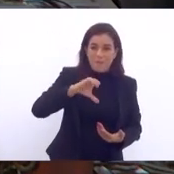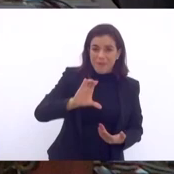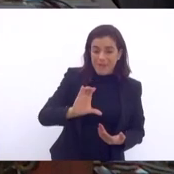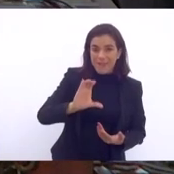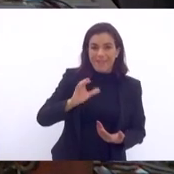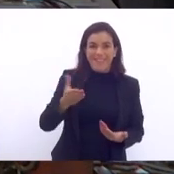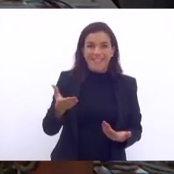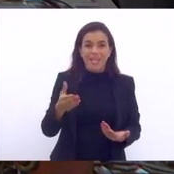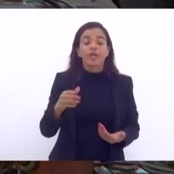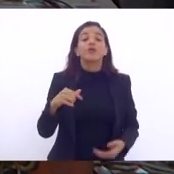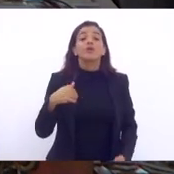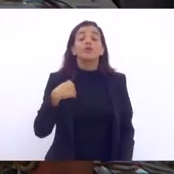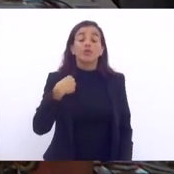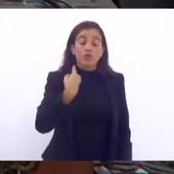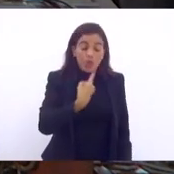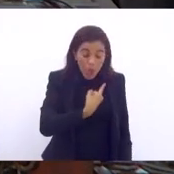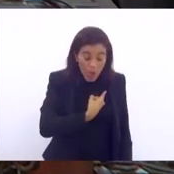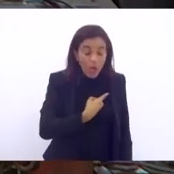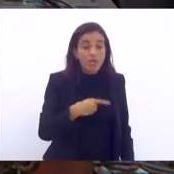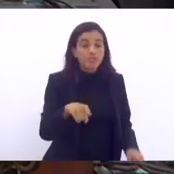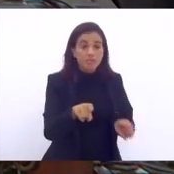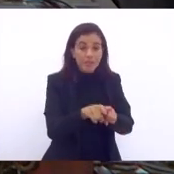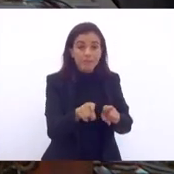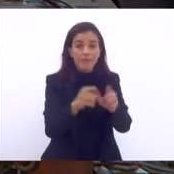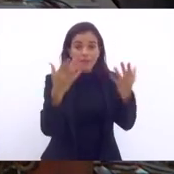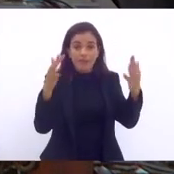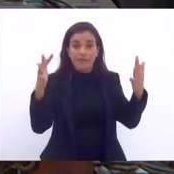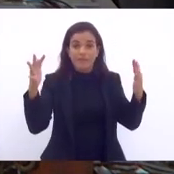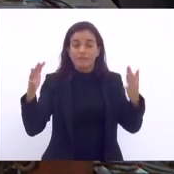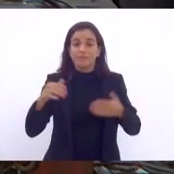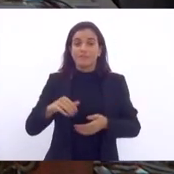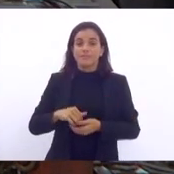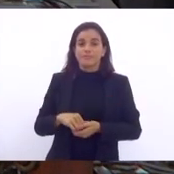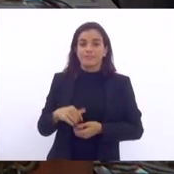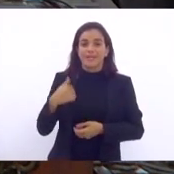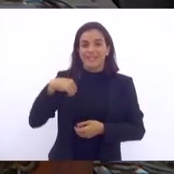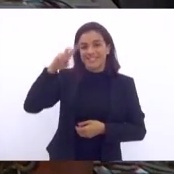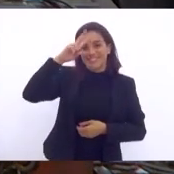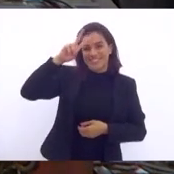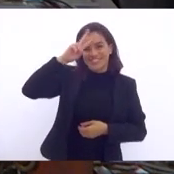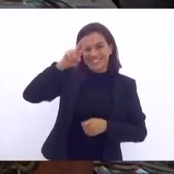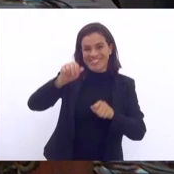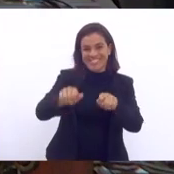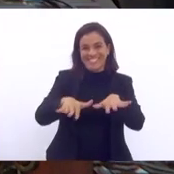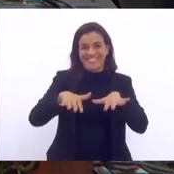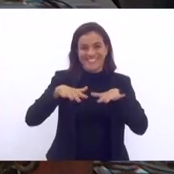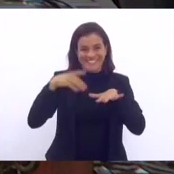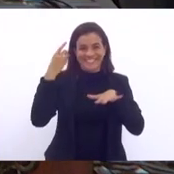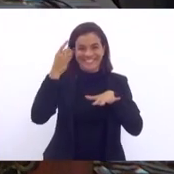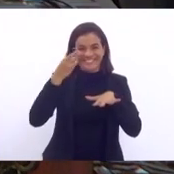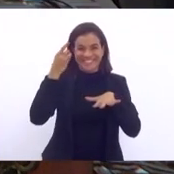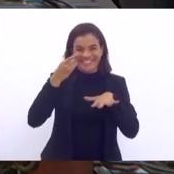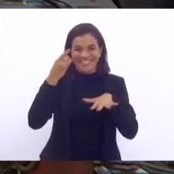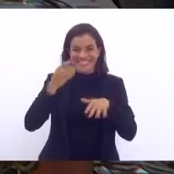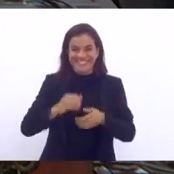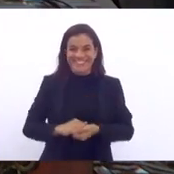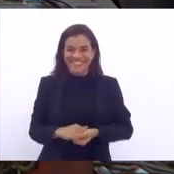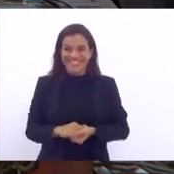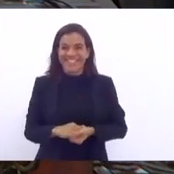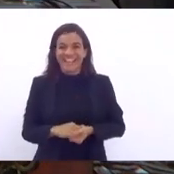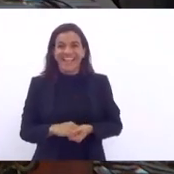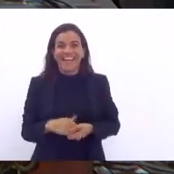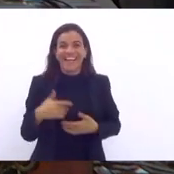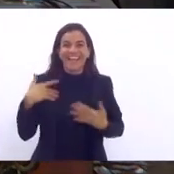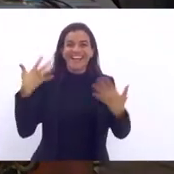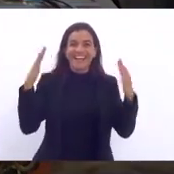reconhecemos maior acordo na casa, na história dessa Assembleia Legislativa. Então, assim, eu gostaria de publicamente lhe dar os parabéns, porque de nada